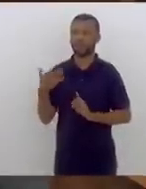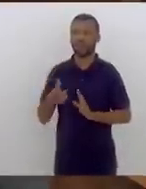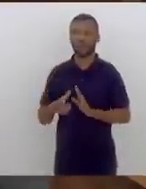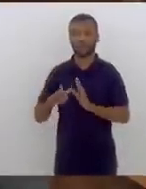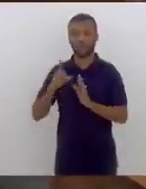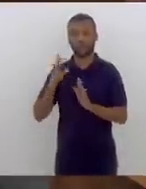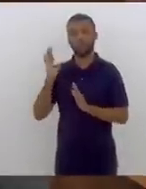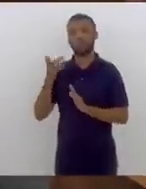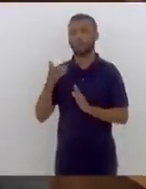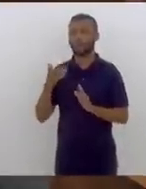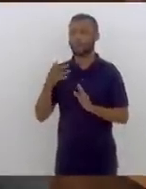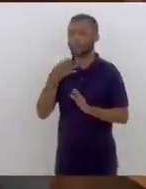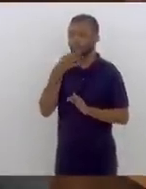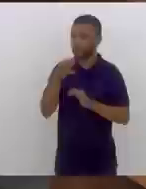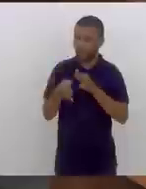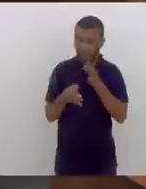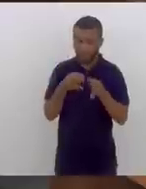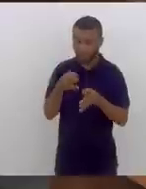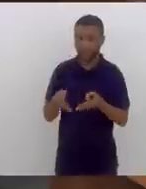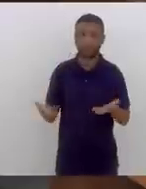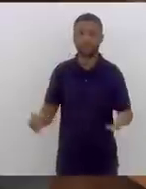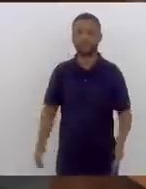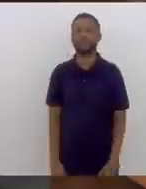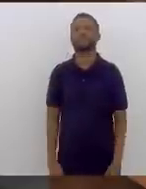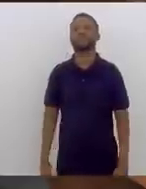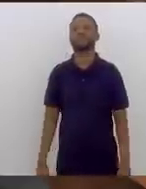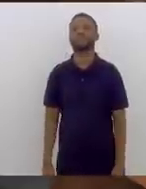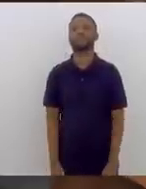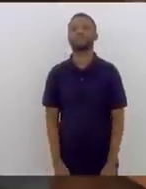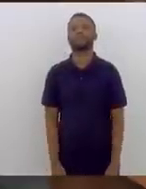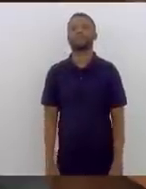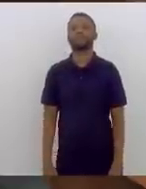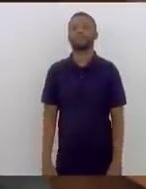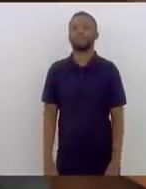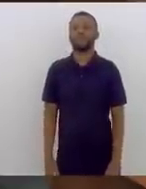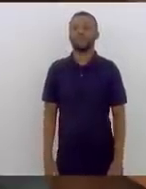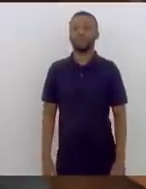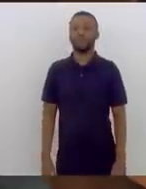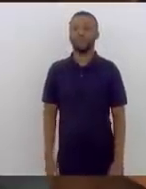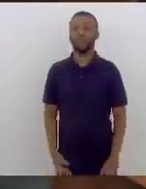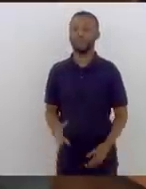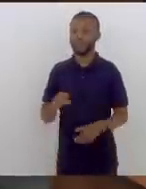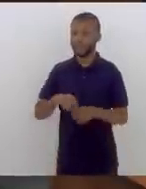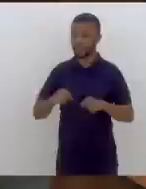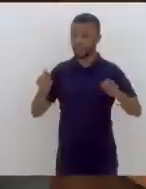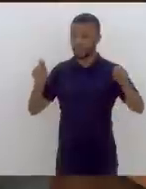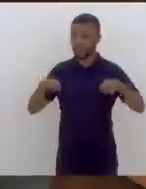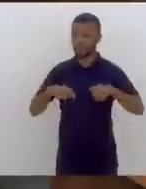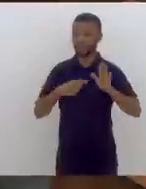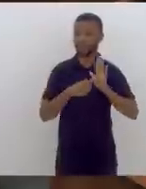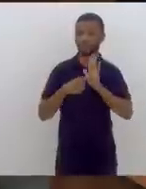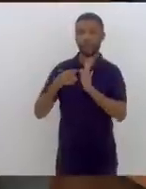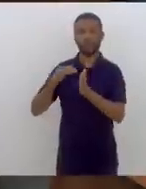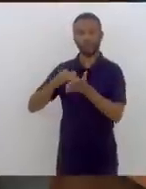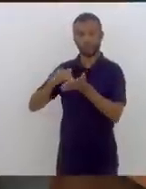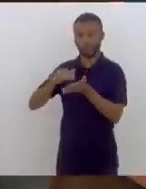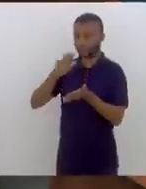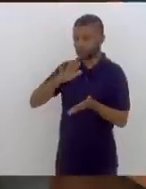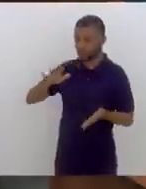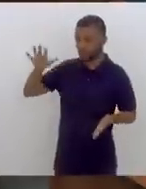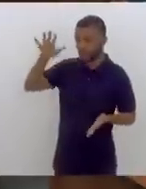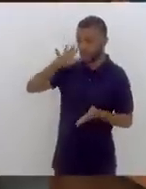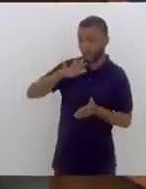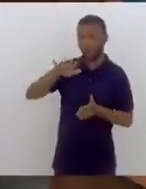eu já fiz essa colocação dentro da possibilidade Isso vai ser levado ao nosso secretário para